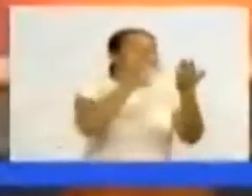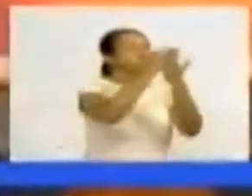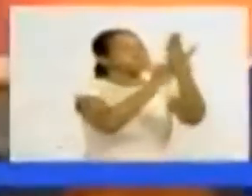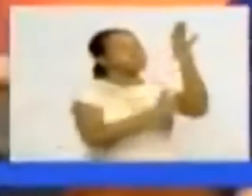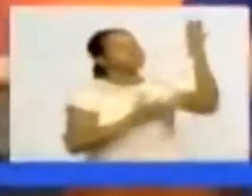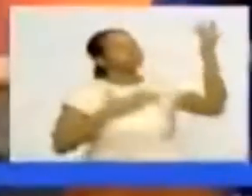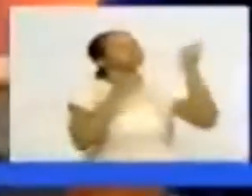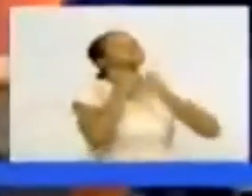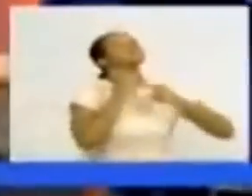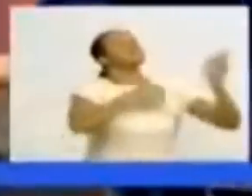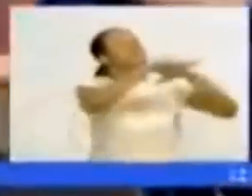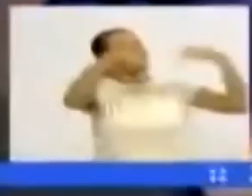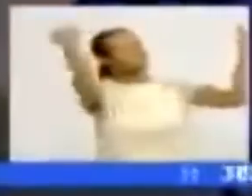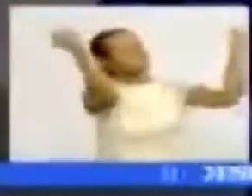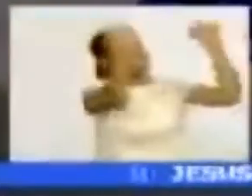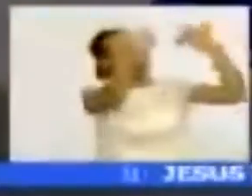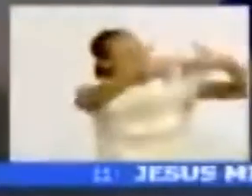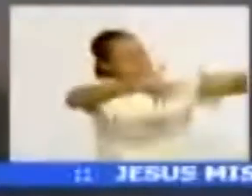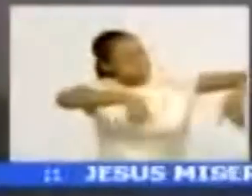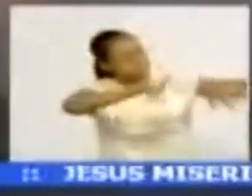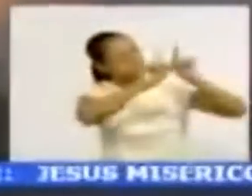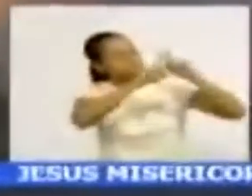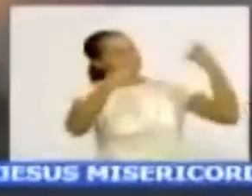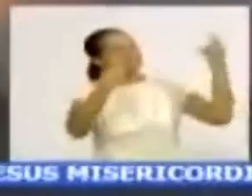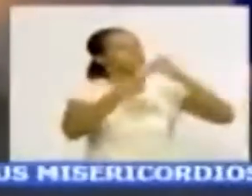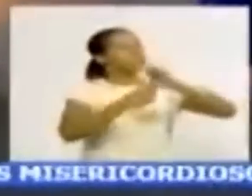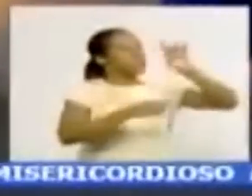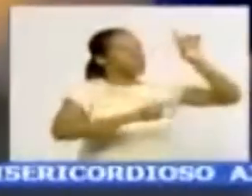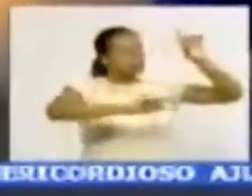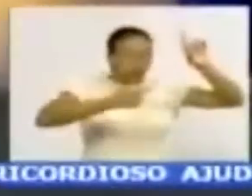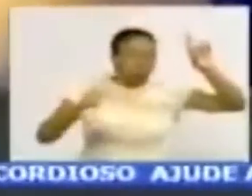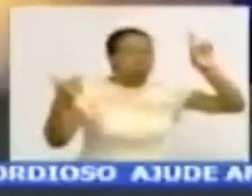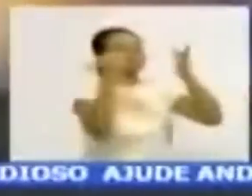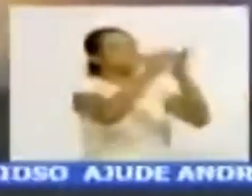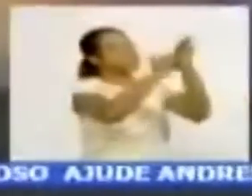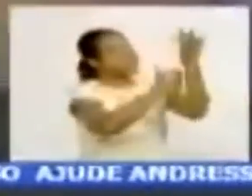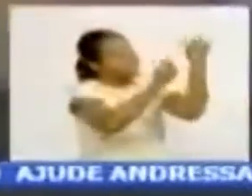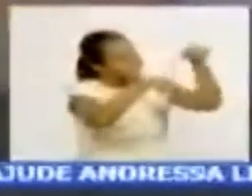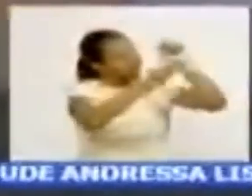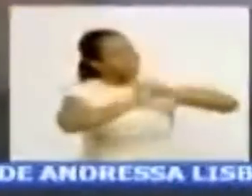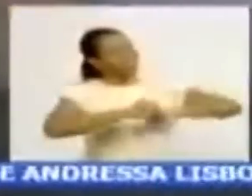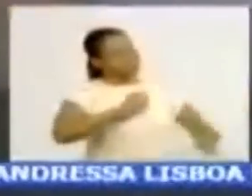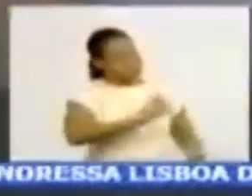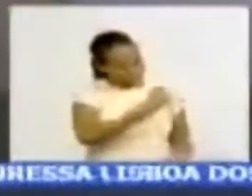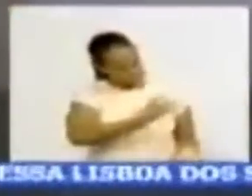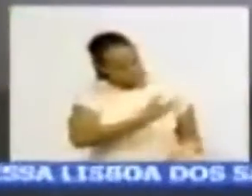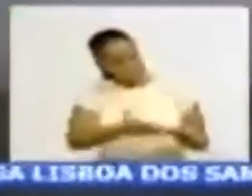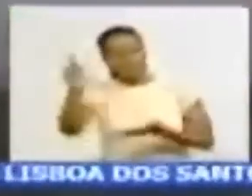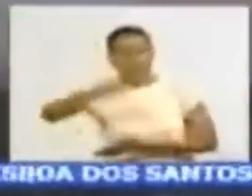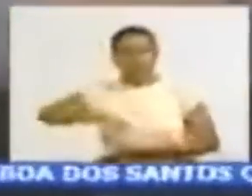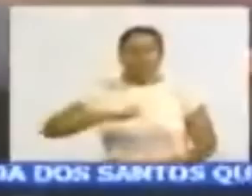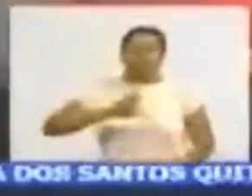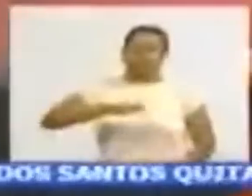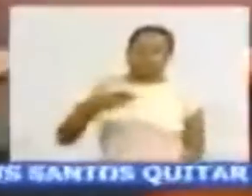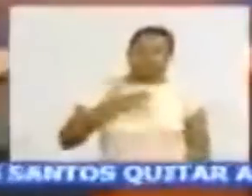e desmoronar, me trouxeste outros pra recomeçar. Quando me esqueci que